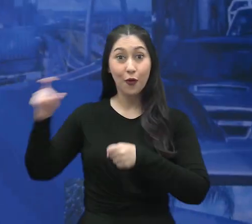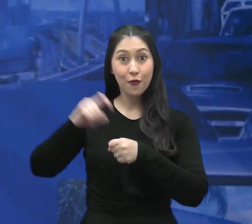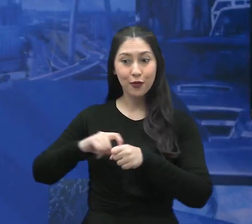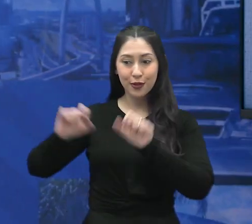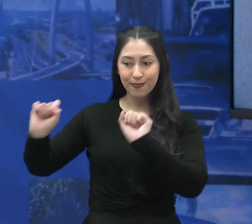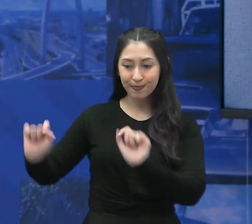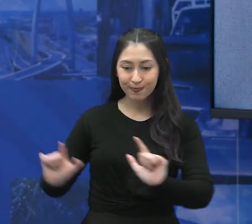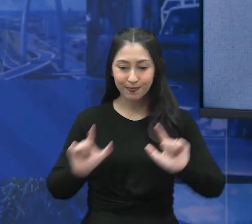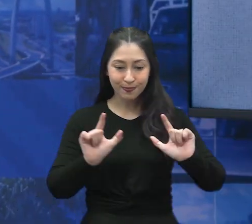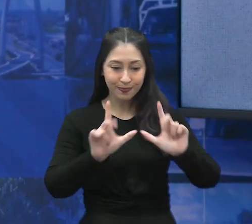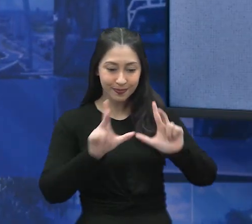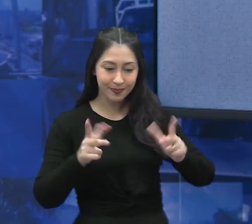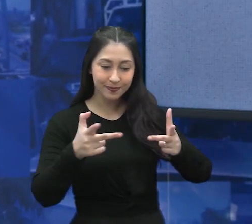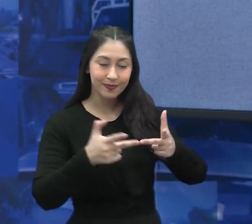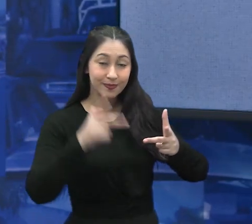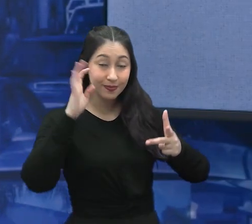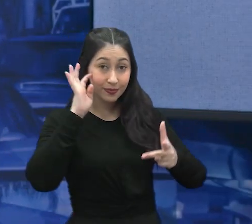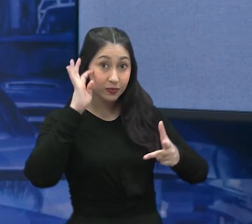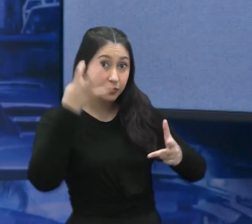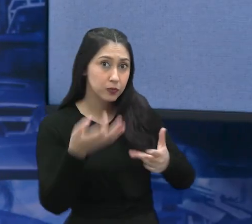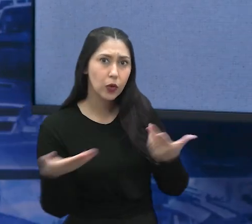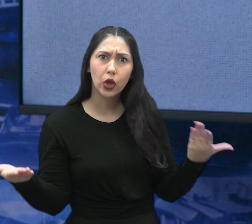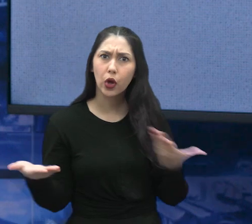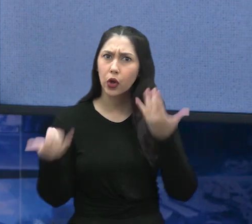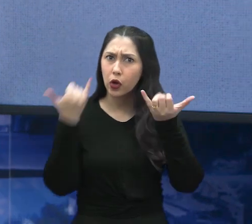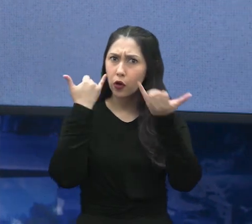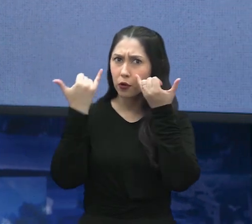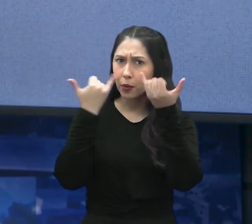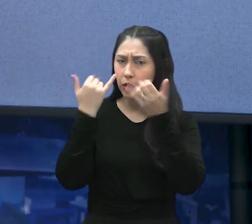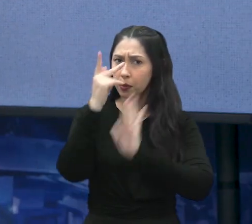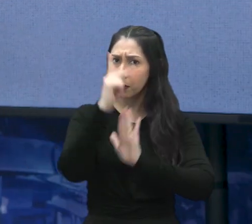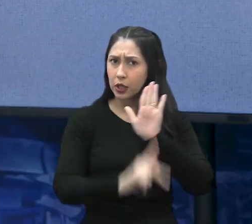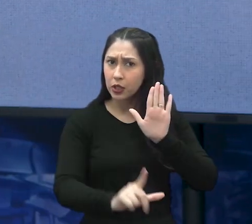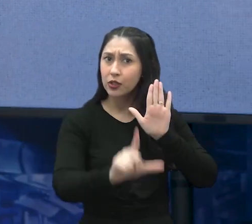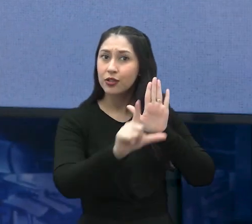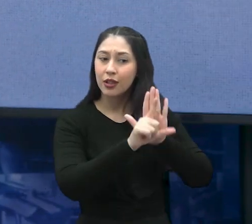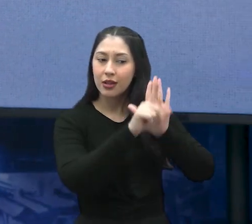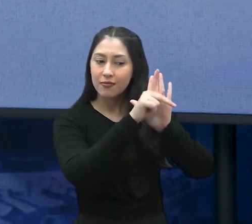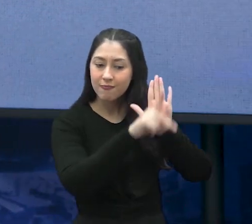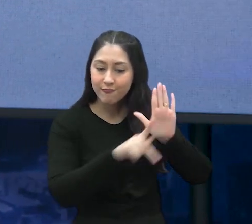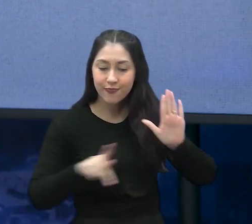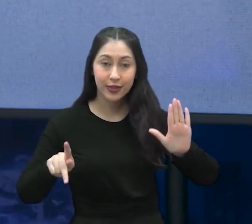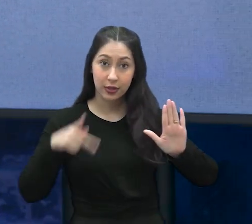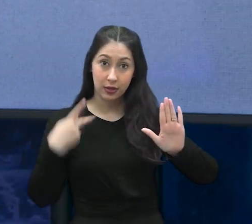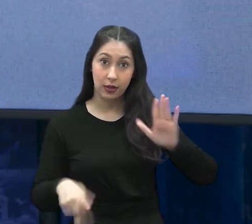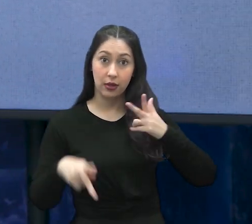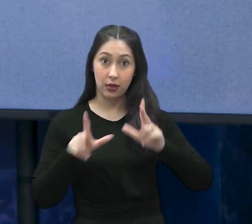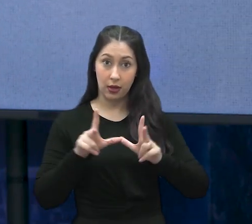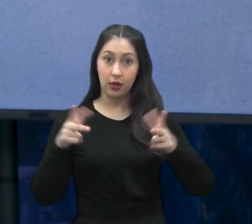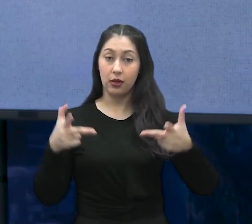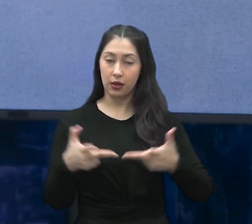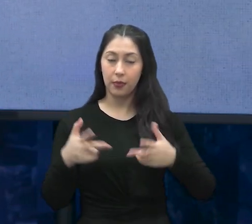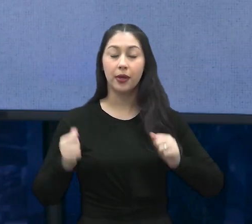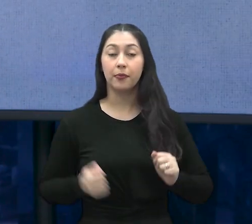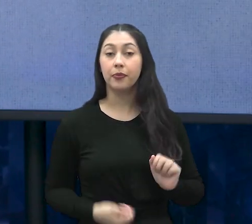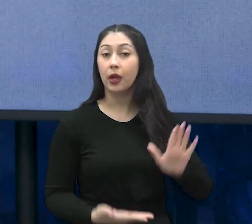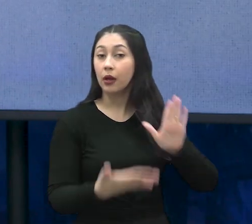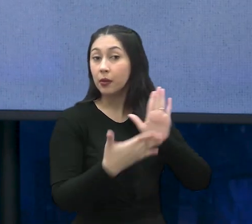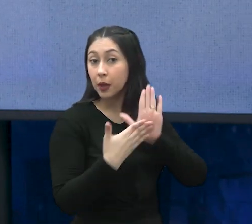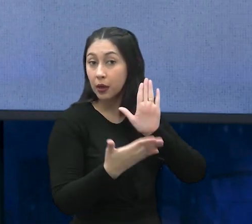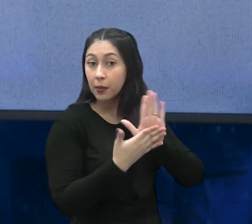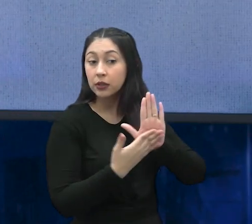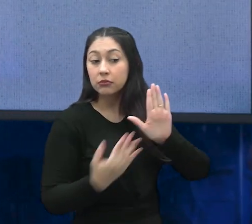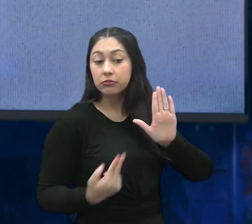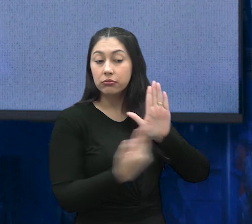A gente está de volta com a Ação Parlamentar de hoje com informações sobre um projeto de lei que está em tramitação na Câmara. A matéria